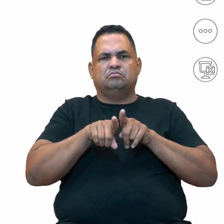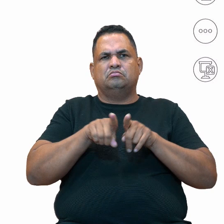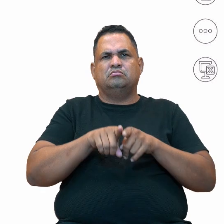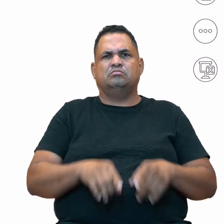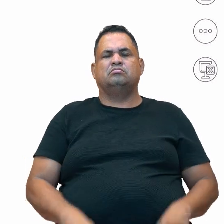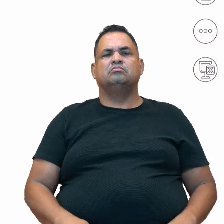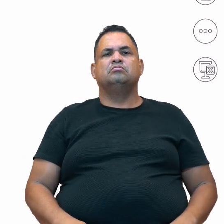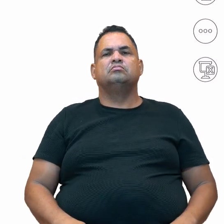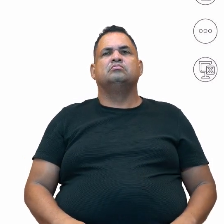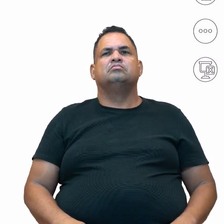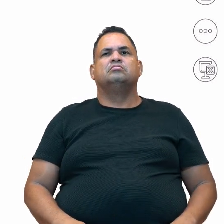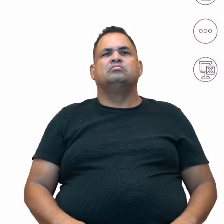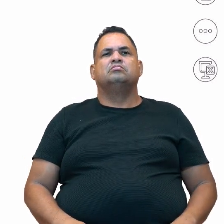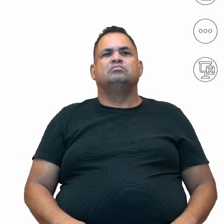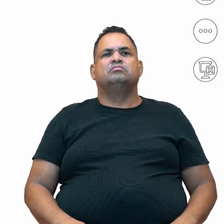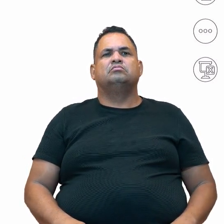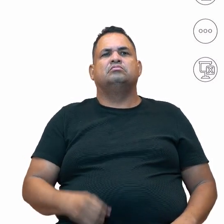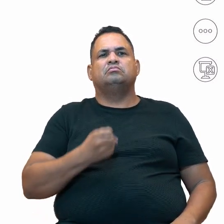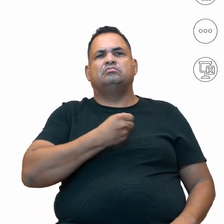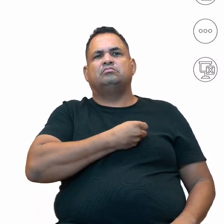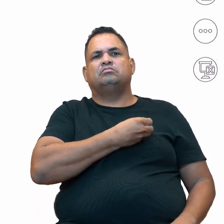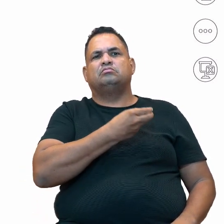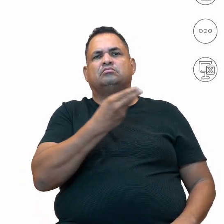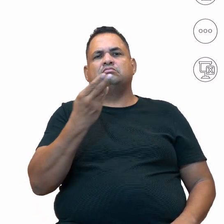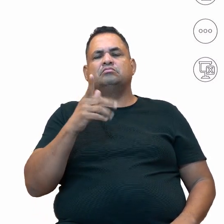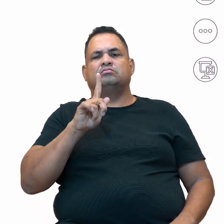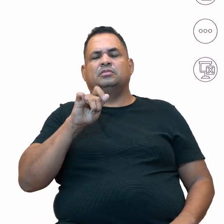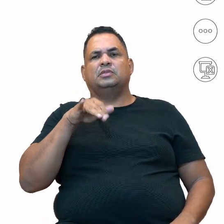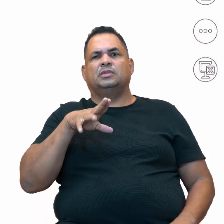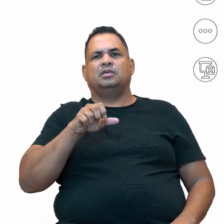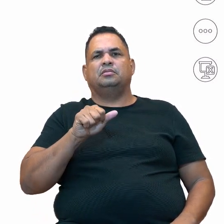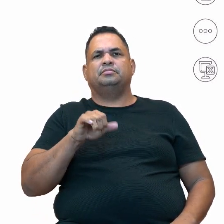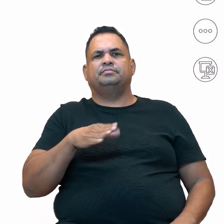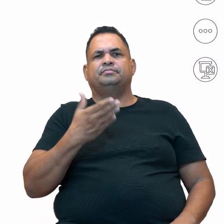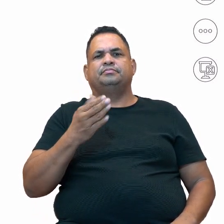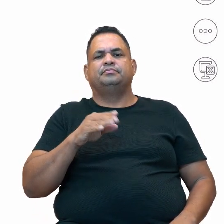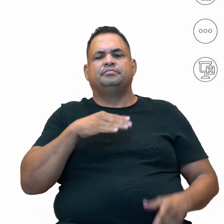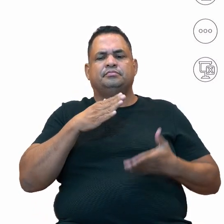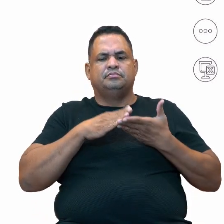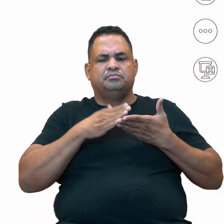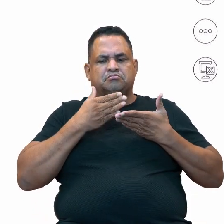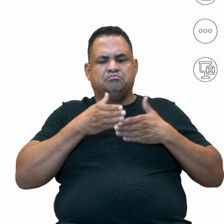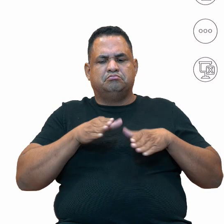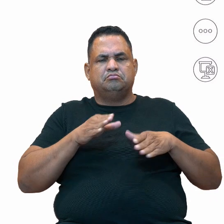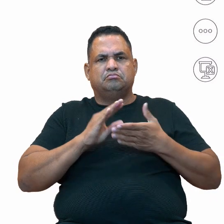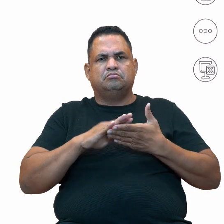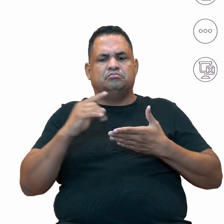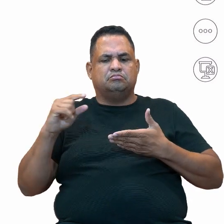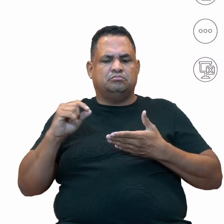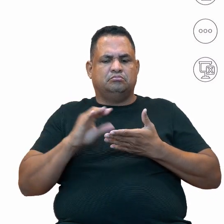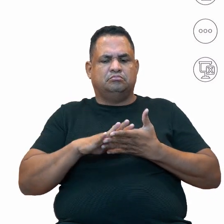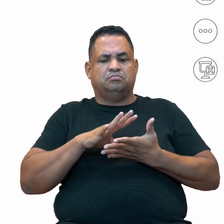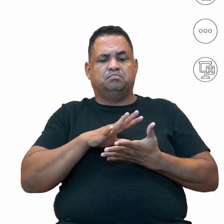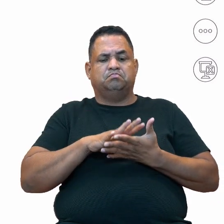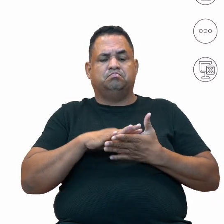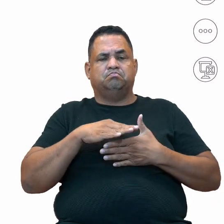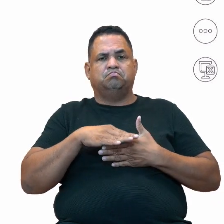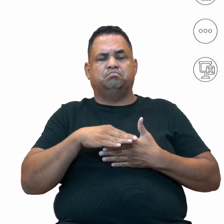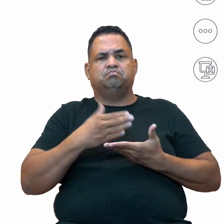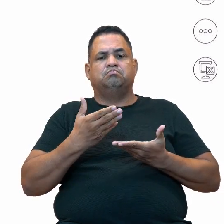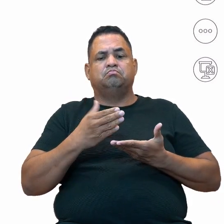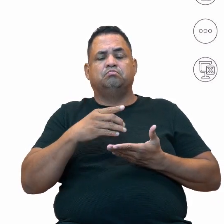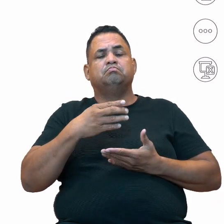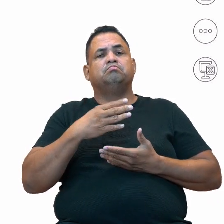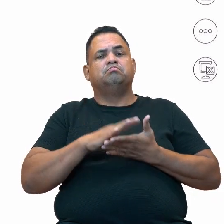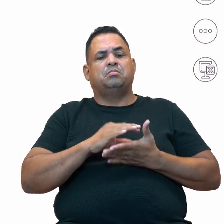E nesse primeiro caso, a quantidade de gametas produzidos pela geração parental tende a ser